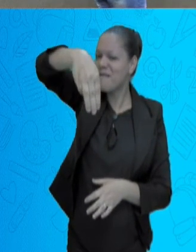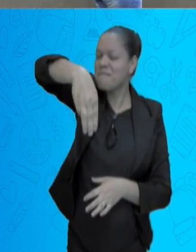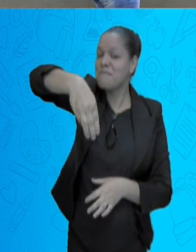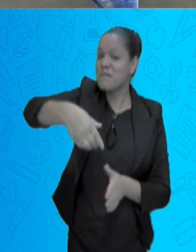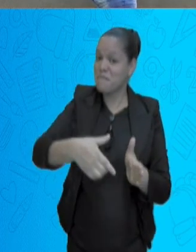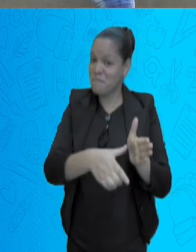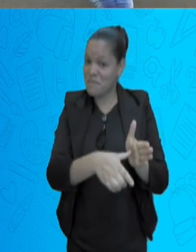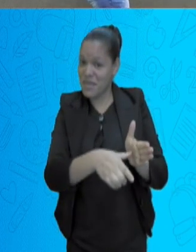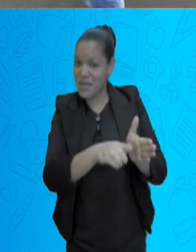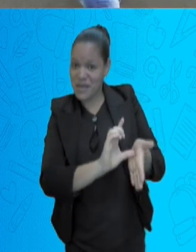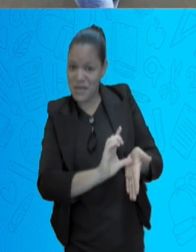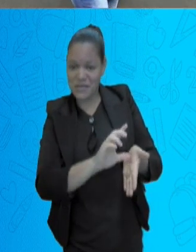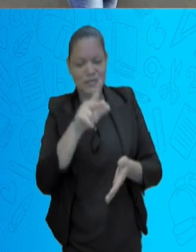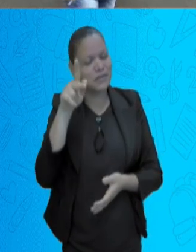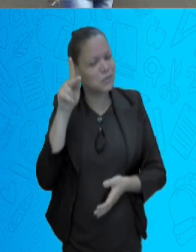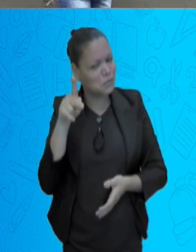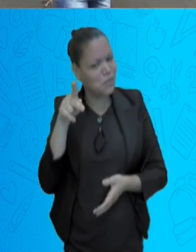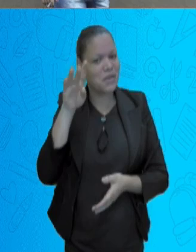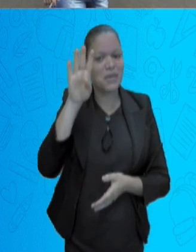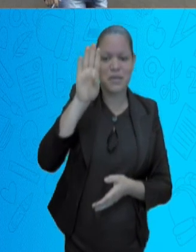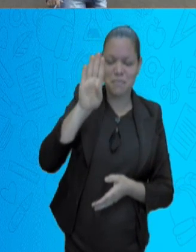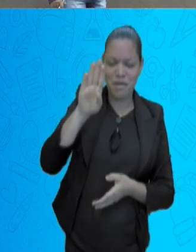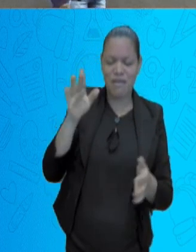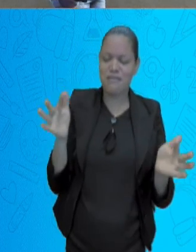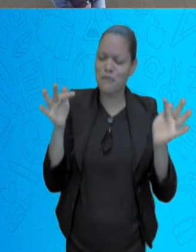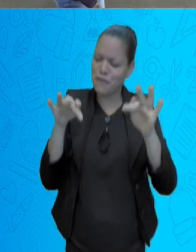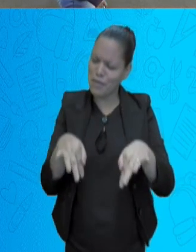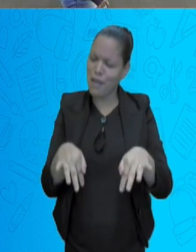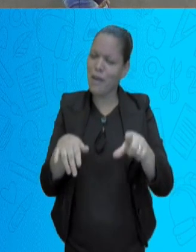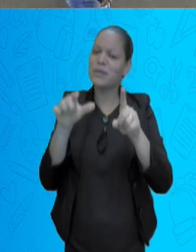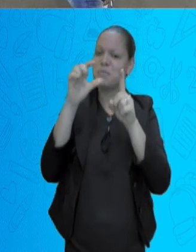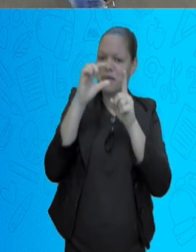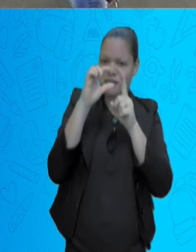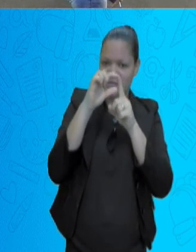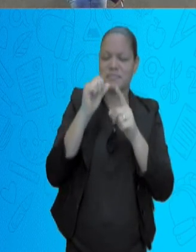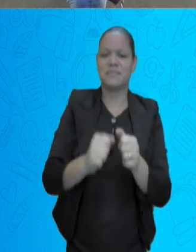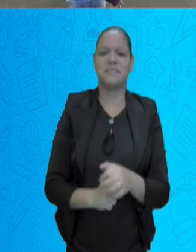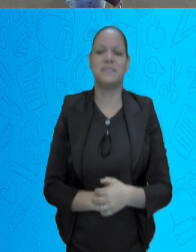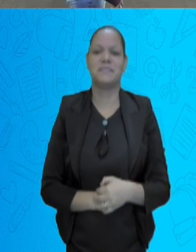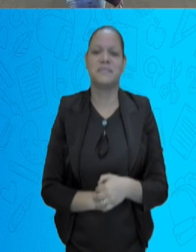P e B e no final de palavras.